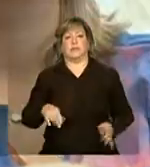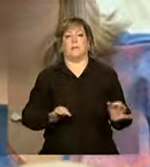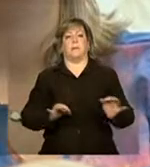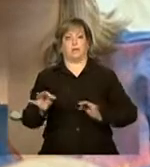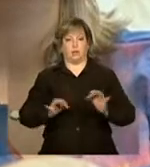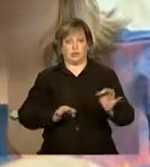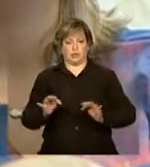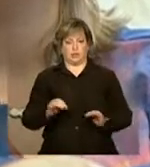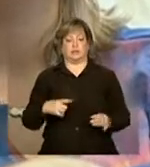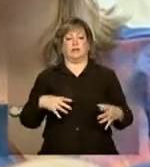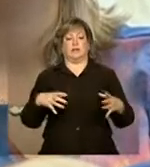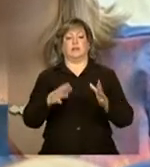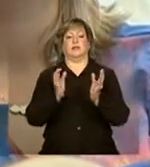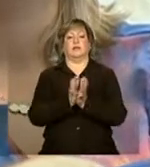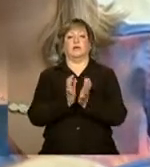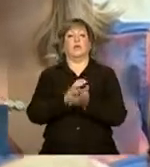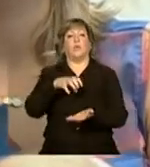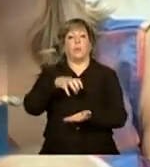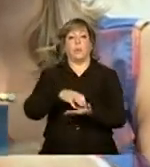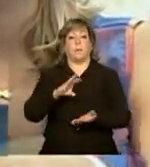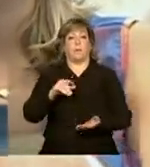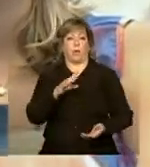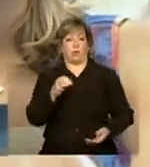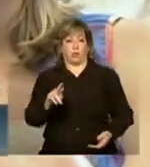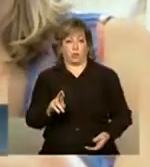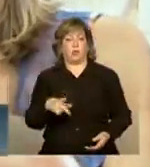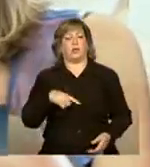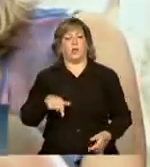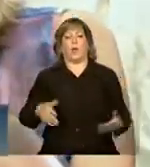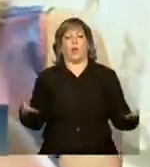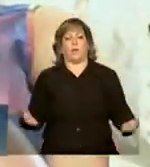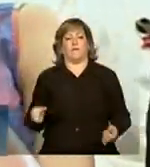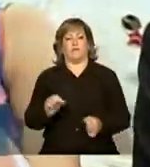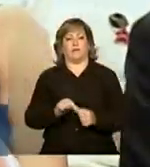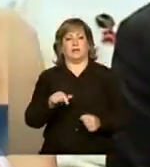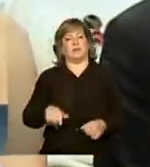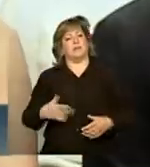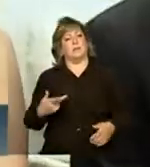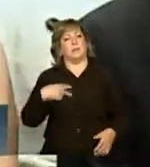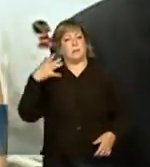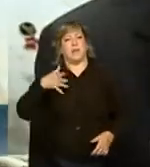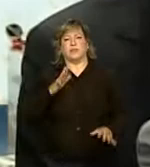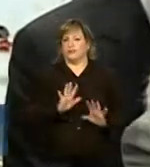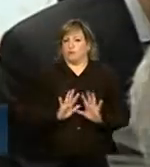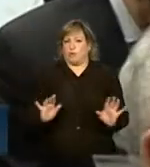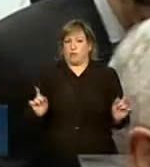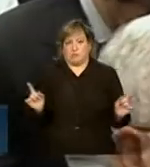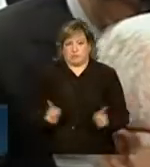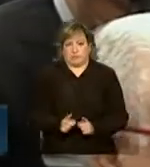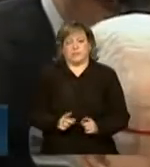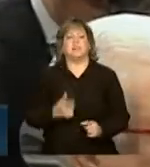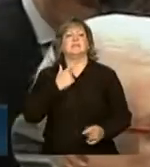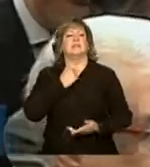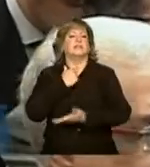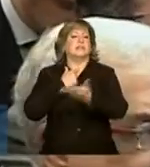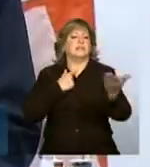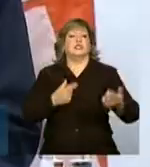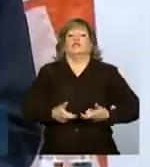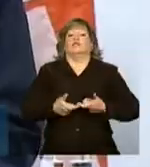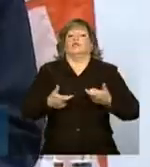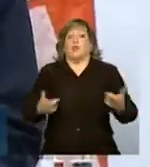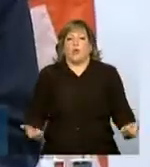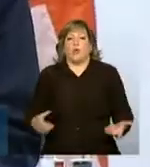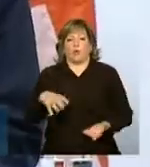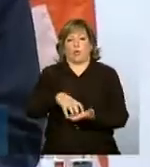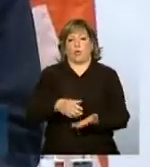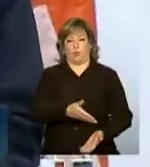projeto do Grupo Baltô, que hoje nós celebramos aqui. Então, a minha palavra é apenas essa, para desejar enorme sucesso